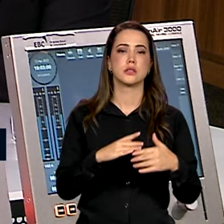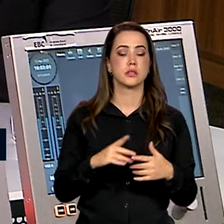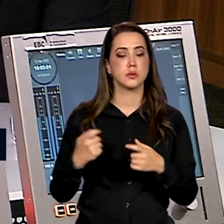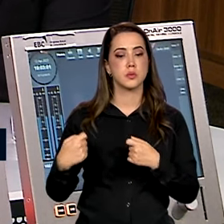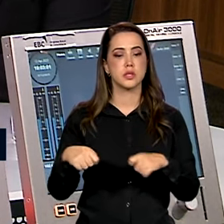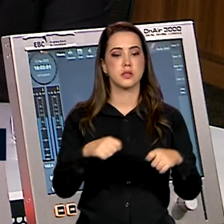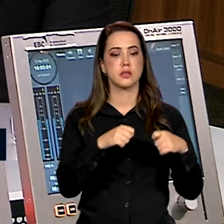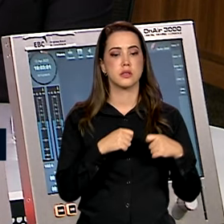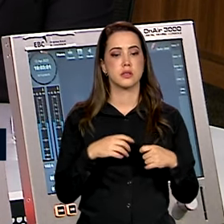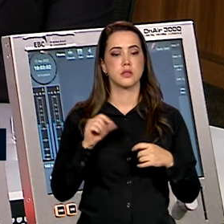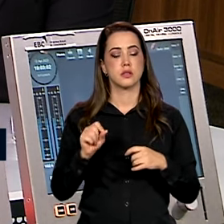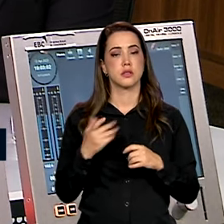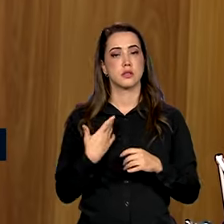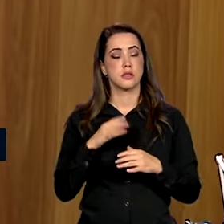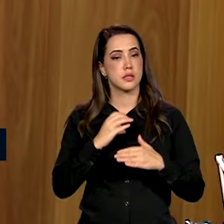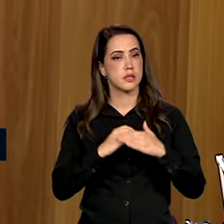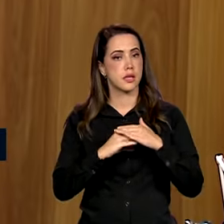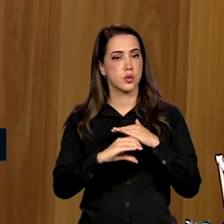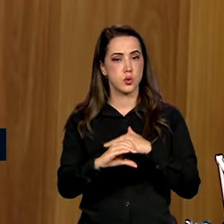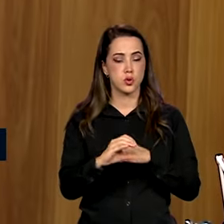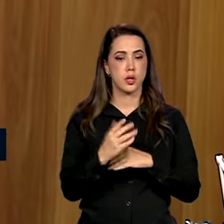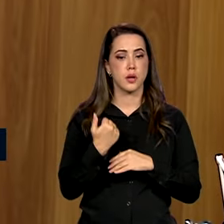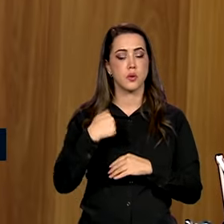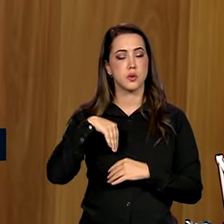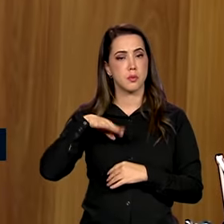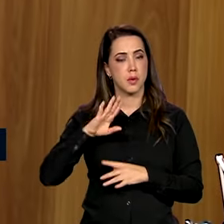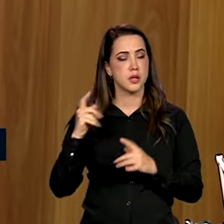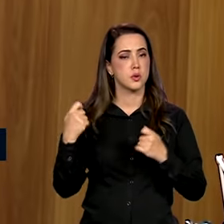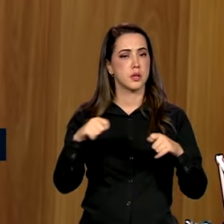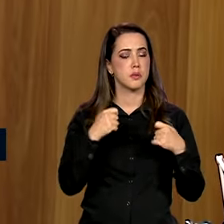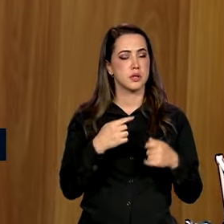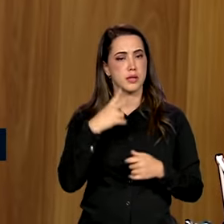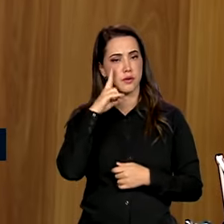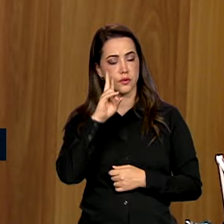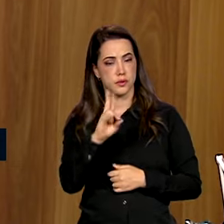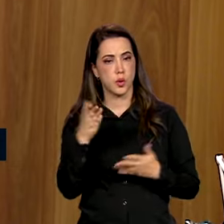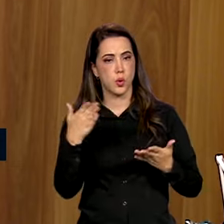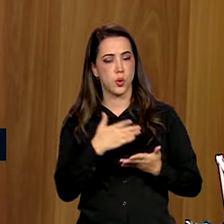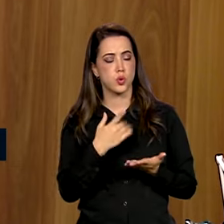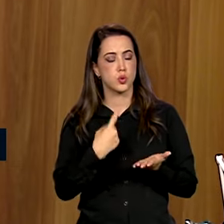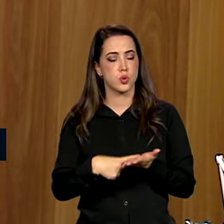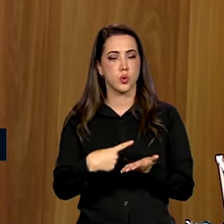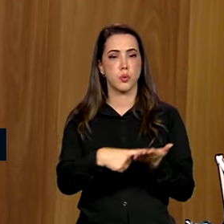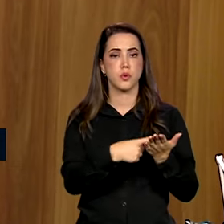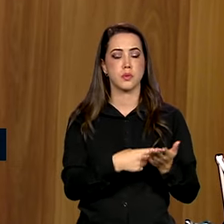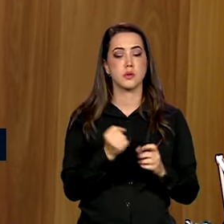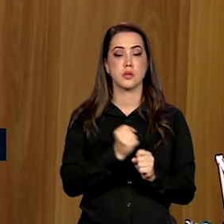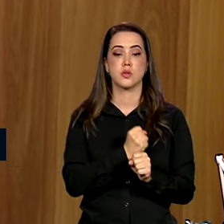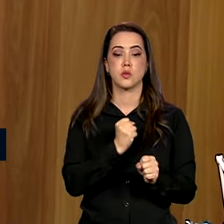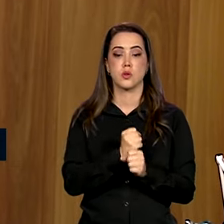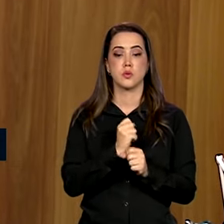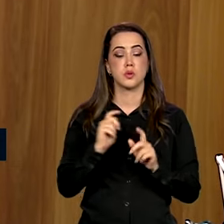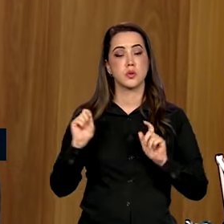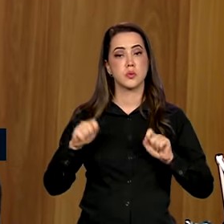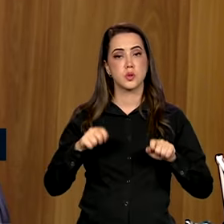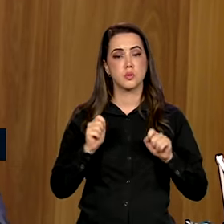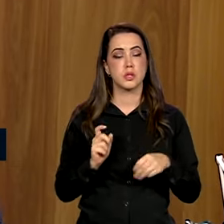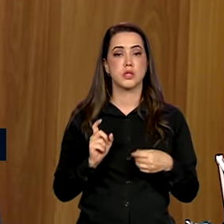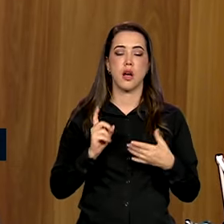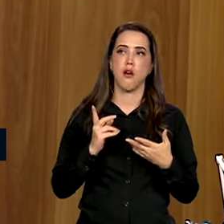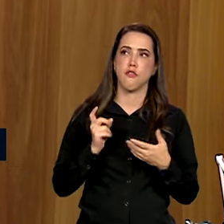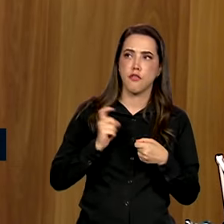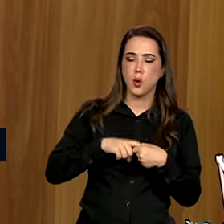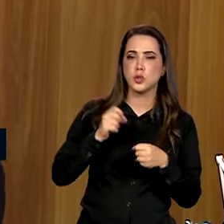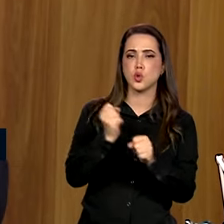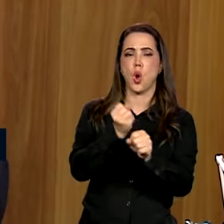a necessidade de recursos a quem das necessidades do cronograma físico financeiro das obras isso permitiu a retomada